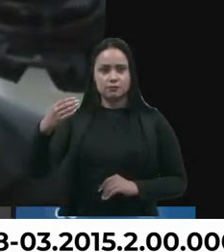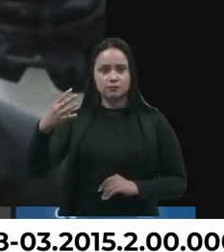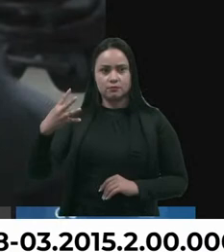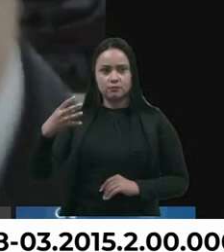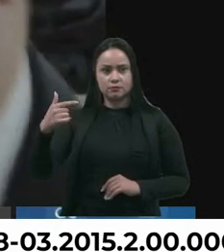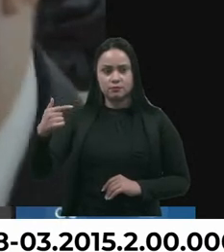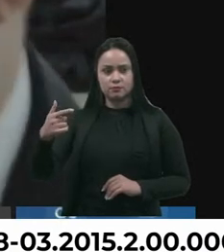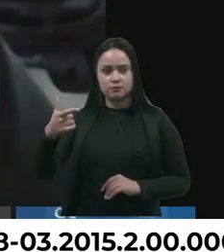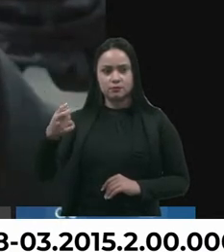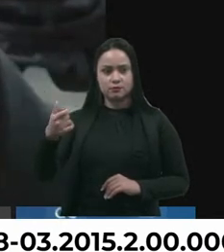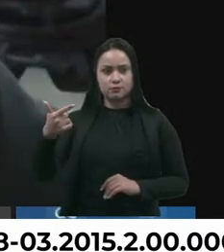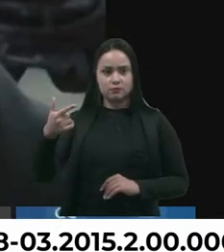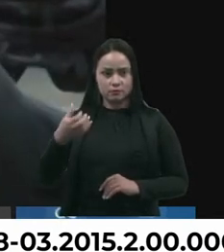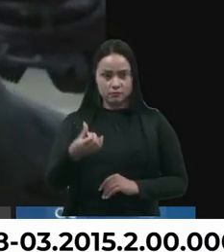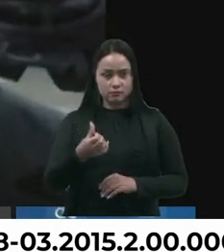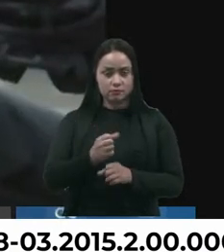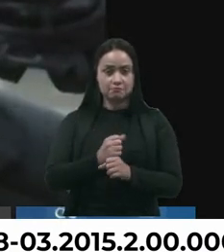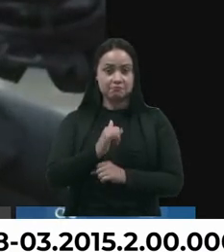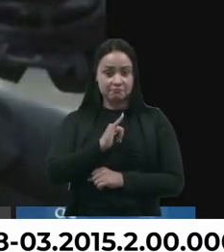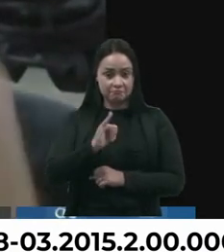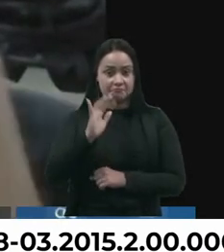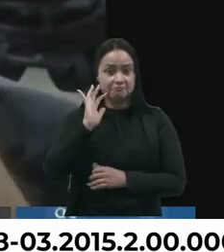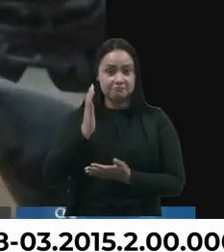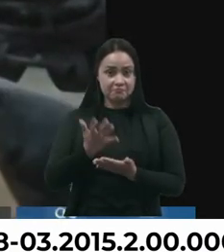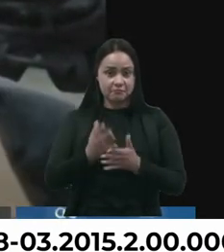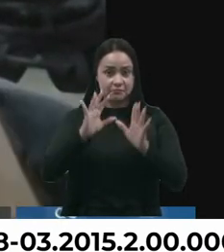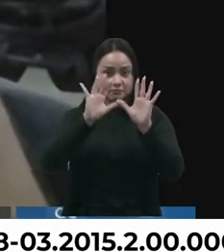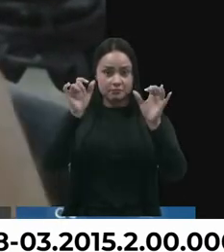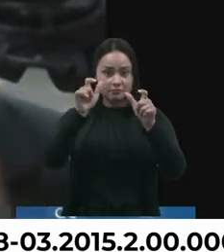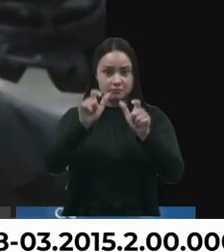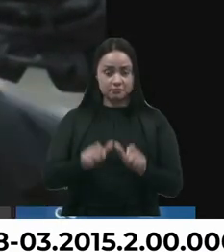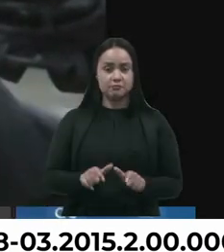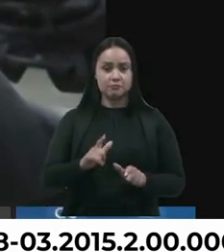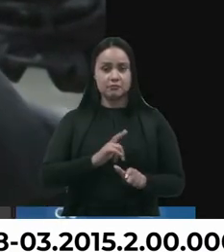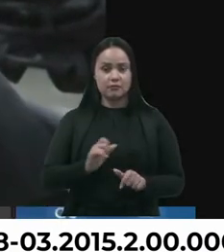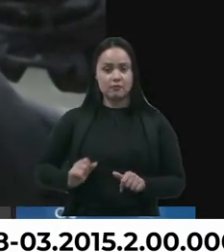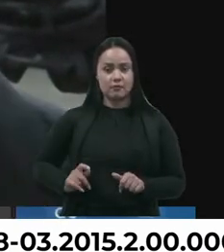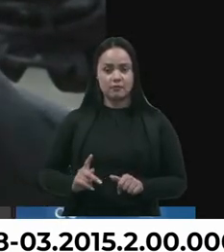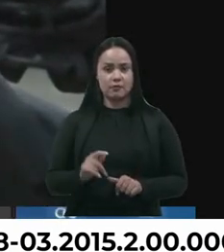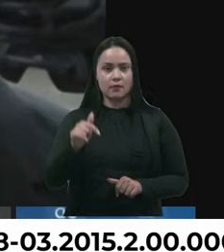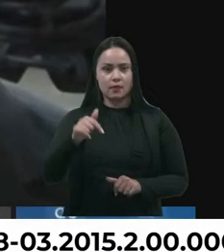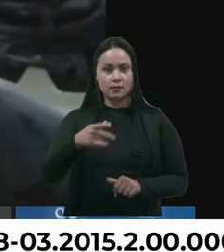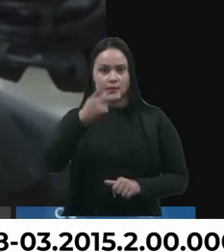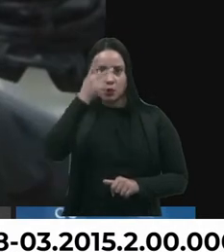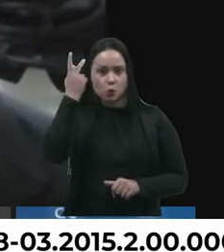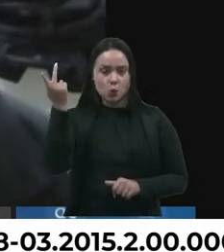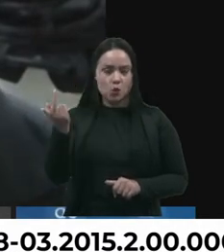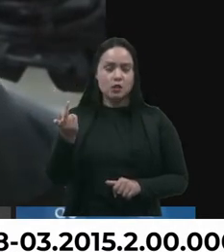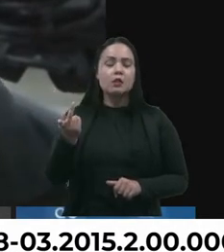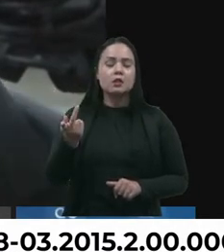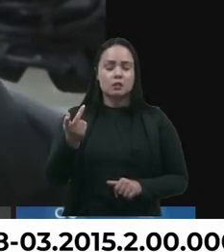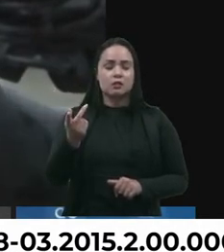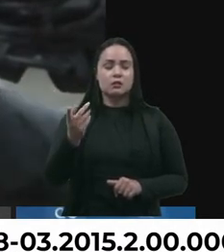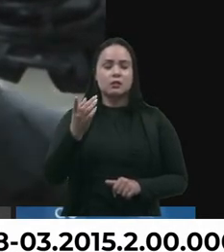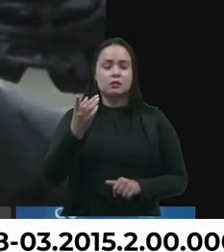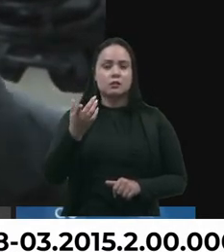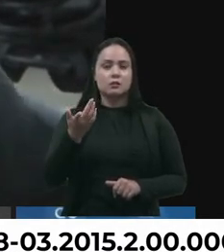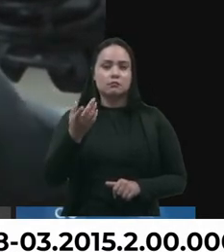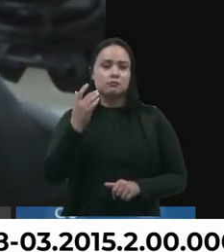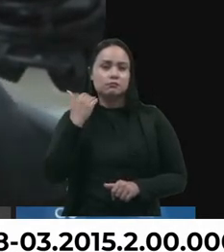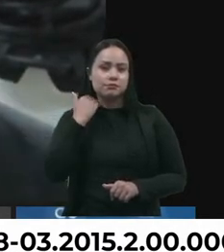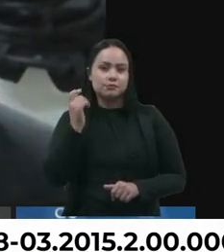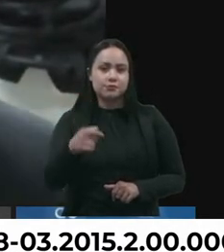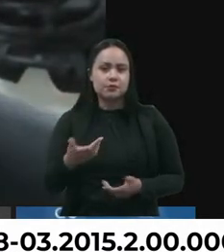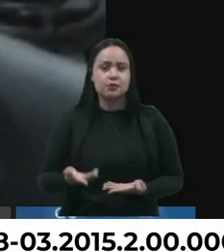30-7322-42 de 2016. Ela confirmou a decisão do tribunal local que aposentou esse magistrado. E agora,